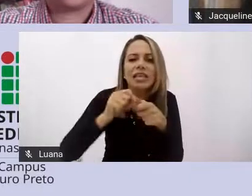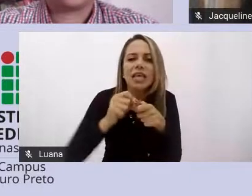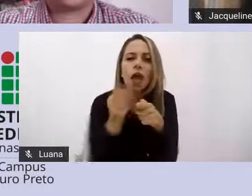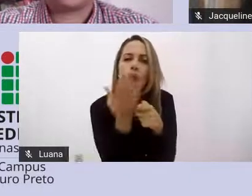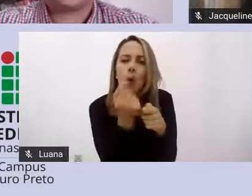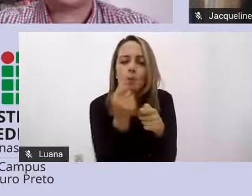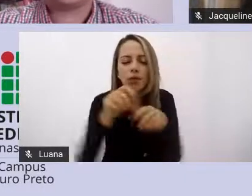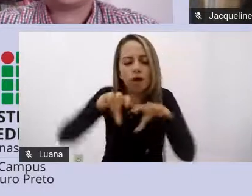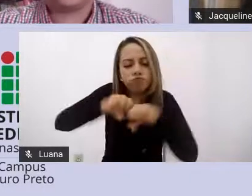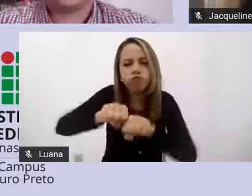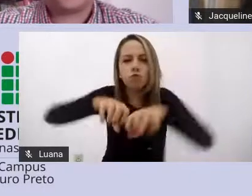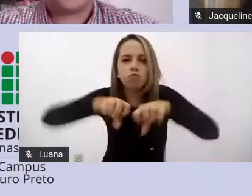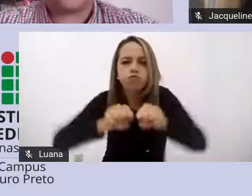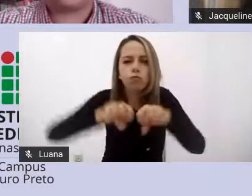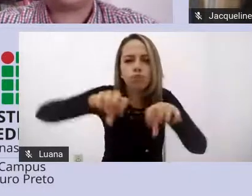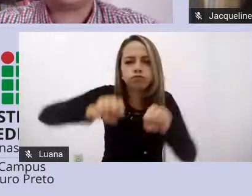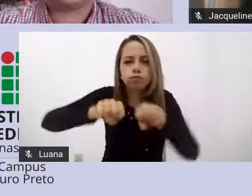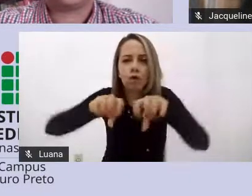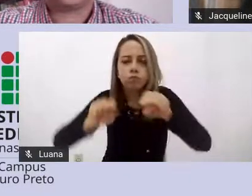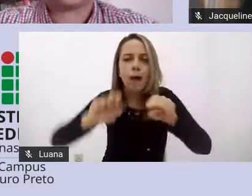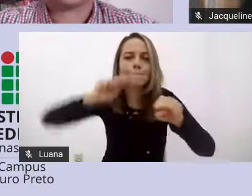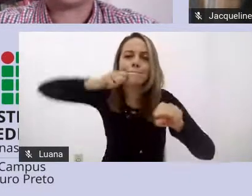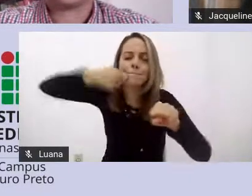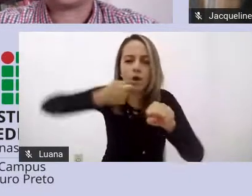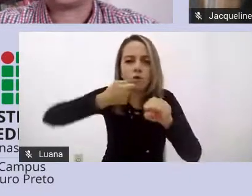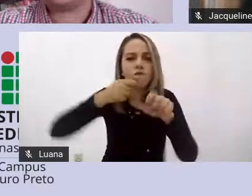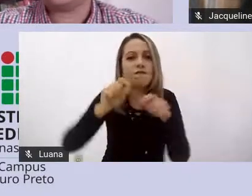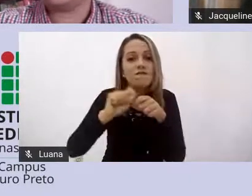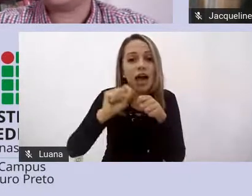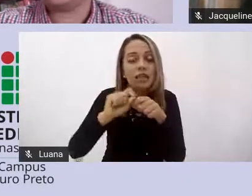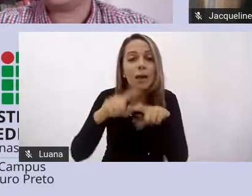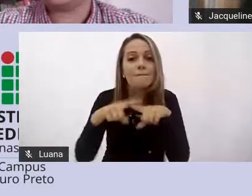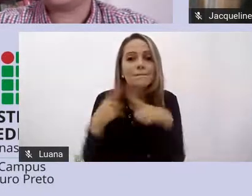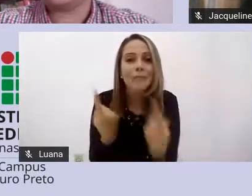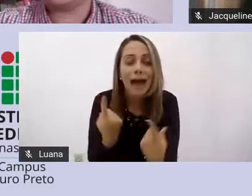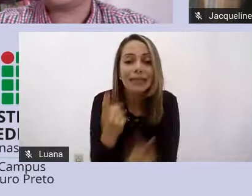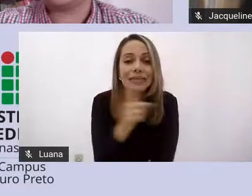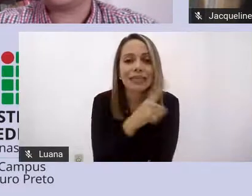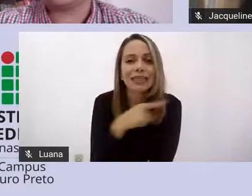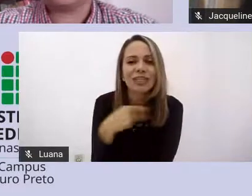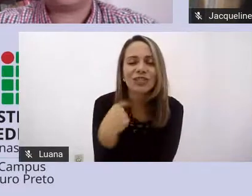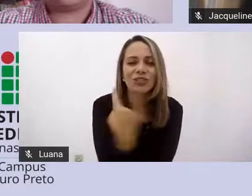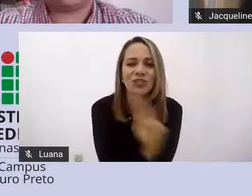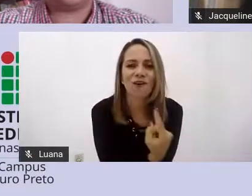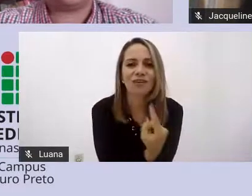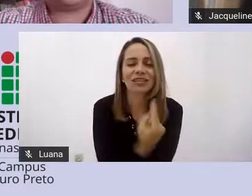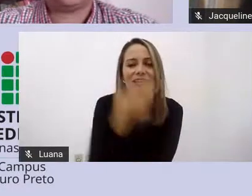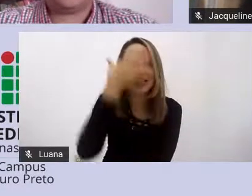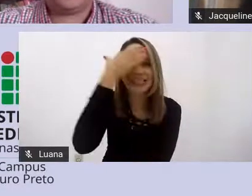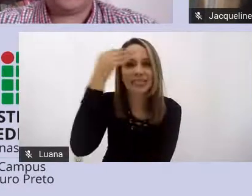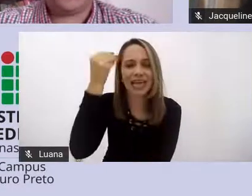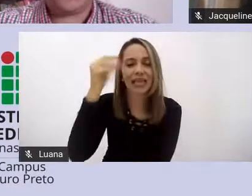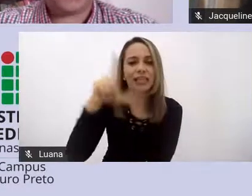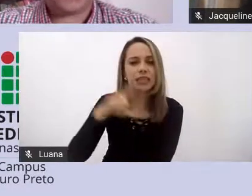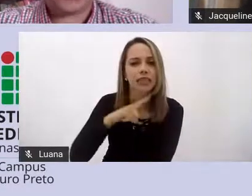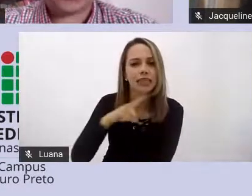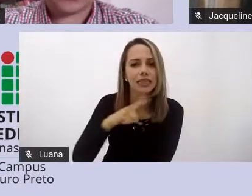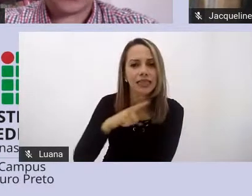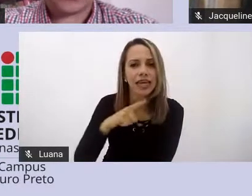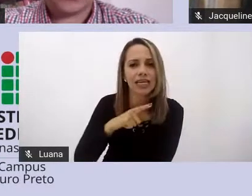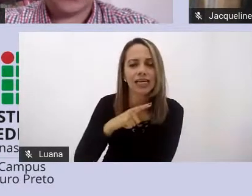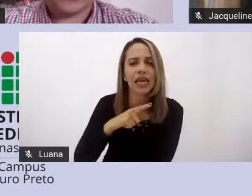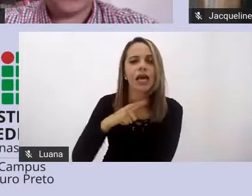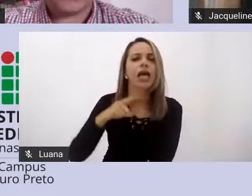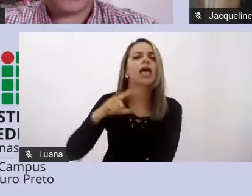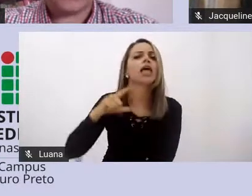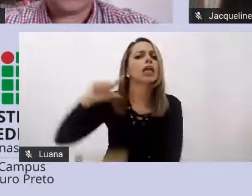levain, mas a gente se esquece que nós temos fontes alimentares importantíssimas no país e tradições